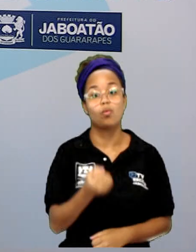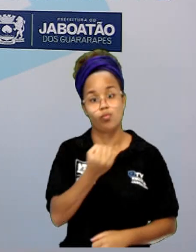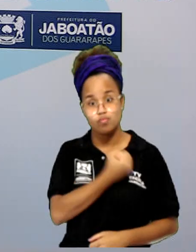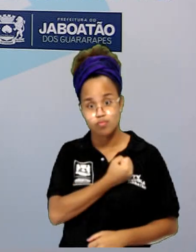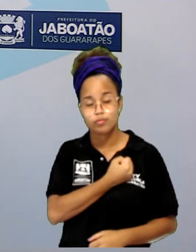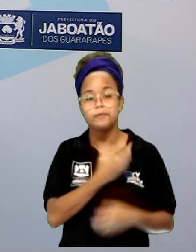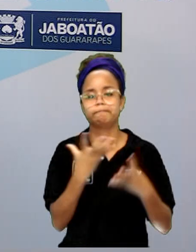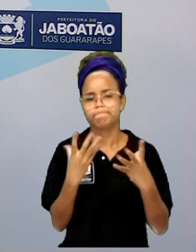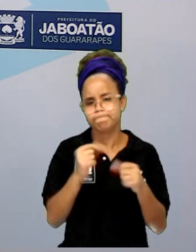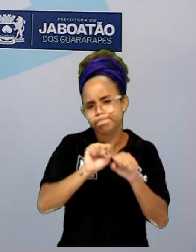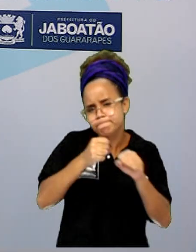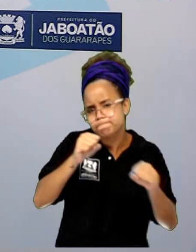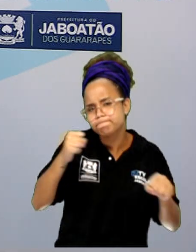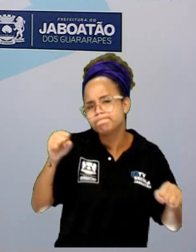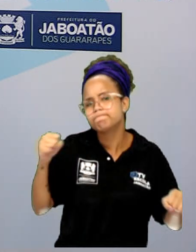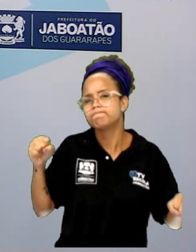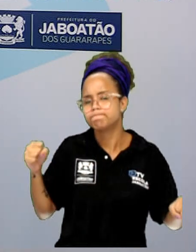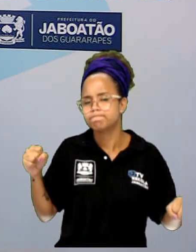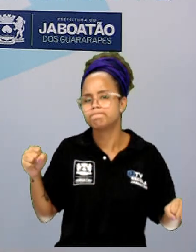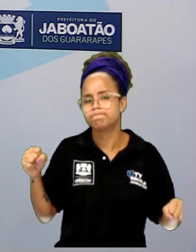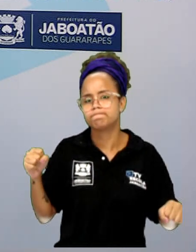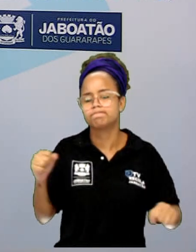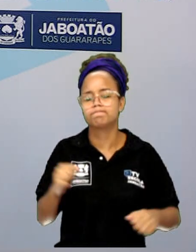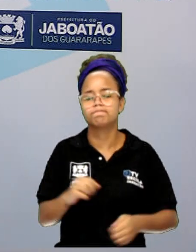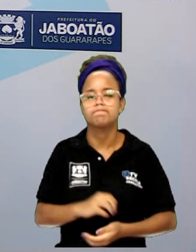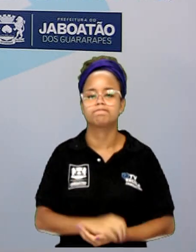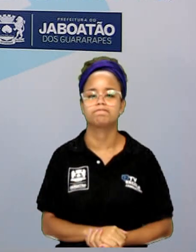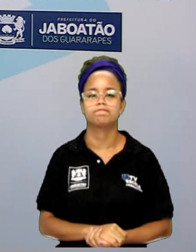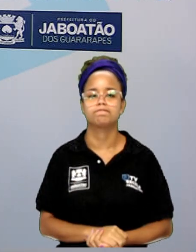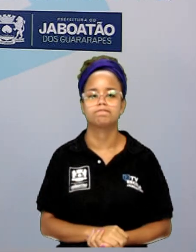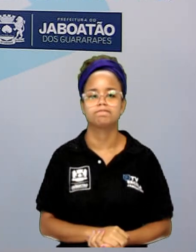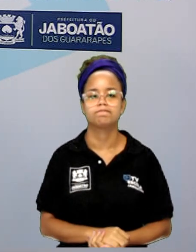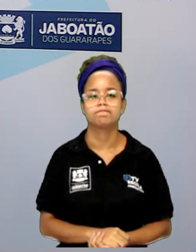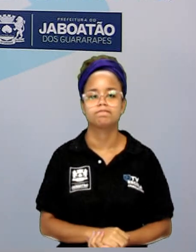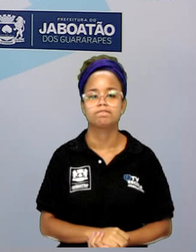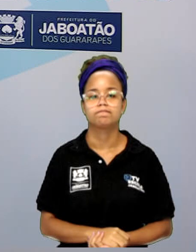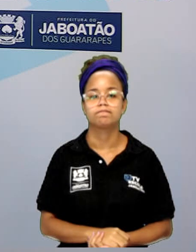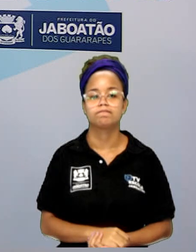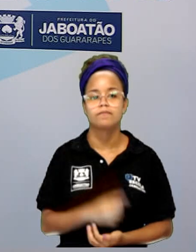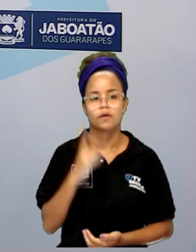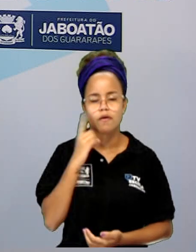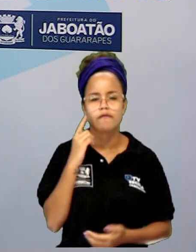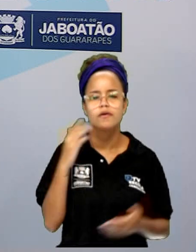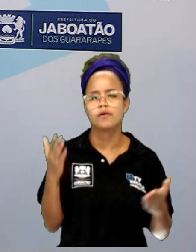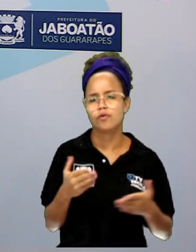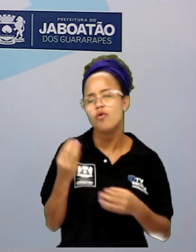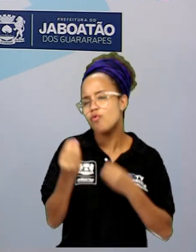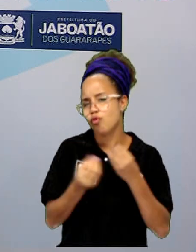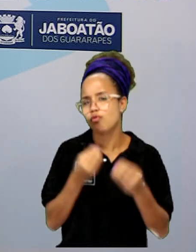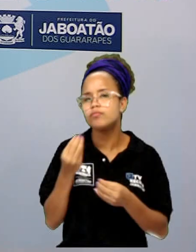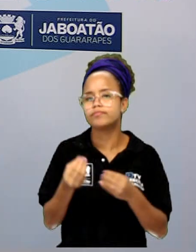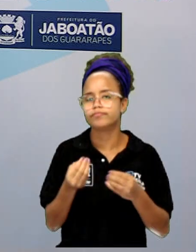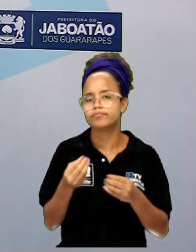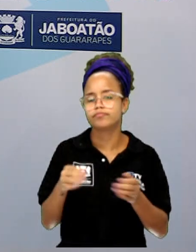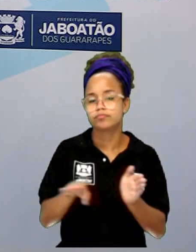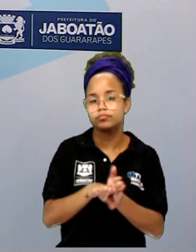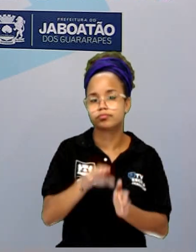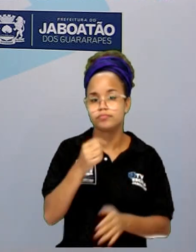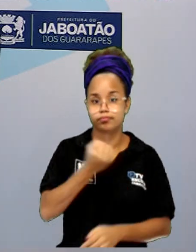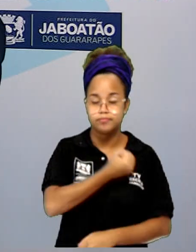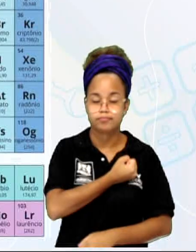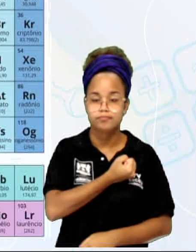grande, uma quantidade muito grande de moléculas. Tá ok? Vamos ver aqui como é que a gente chega nesse número.